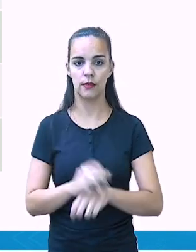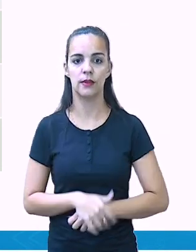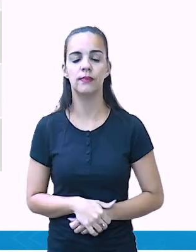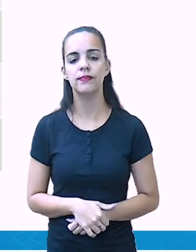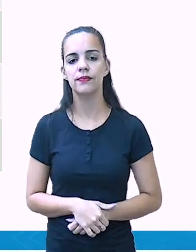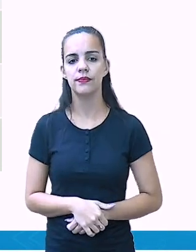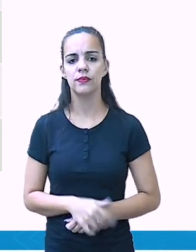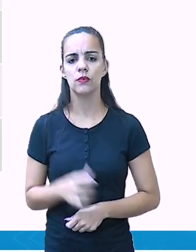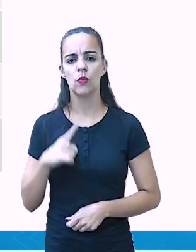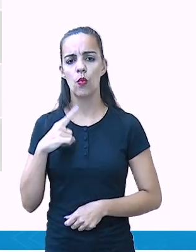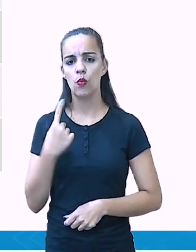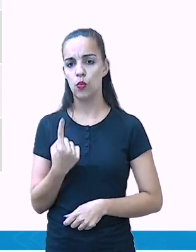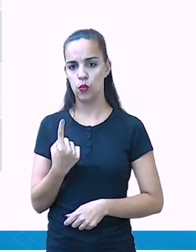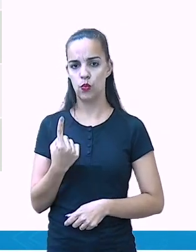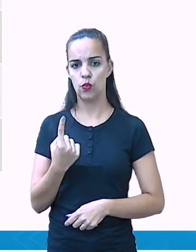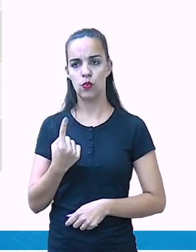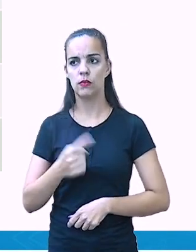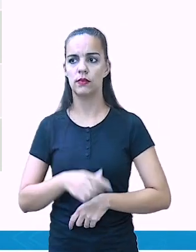Olha só.